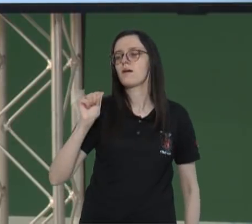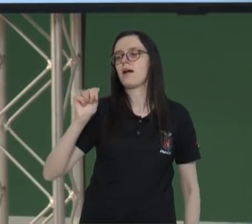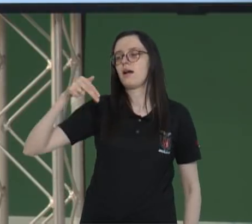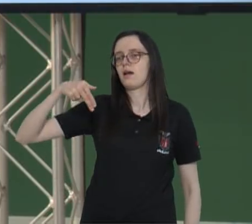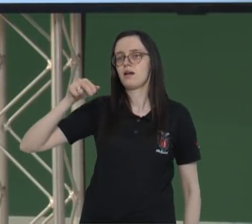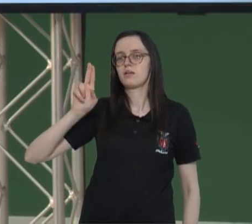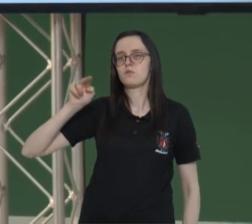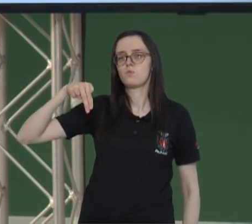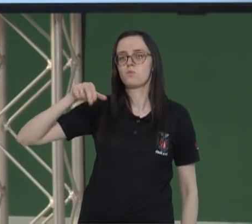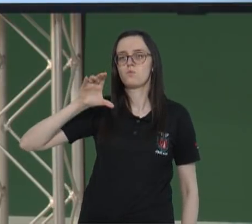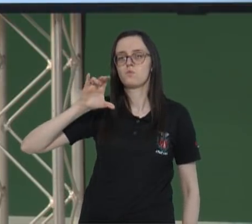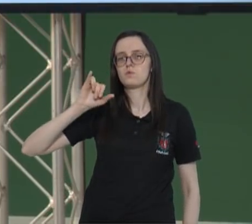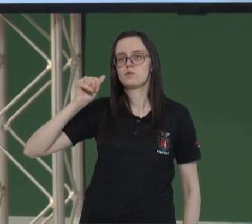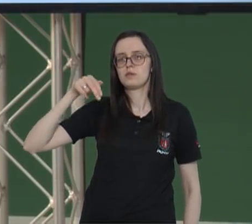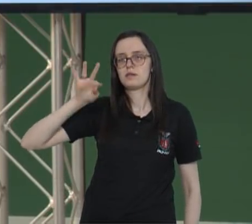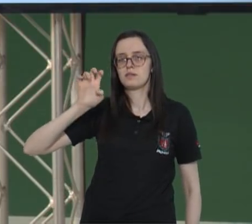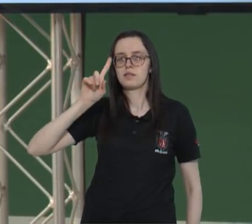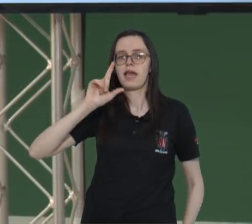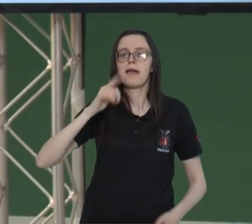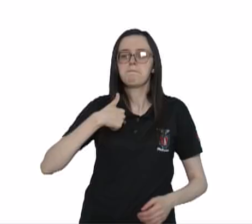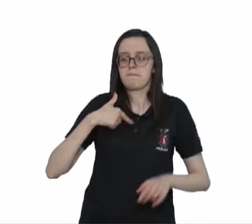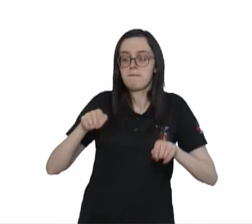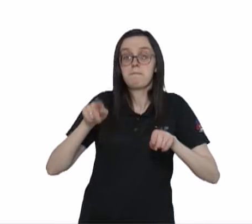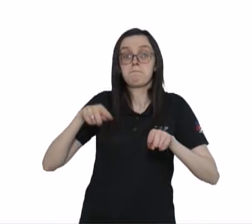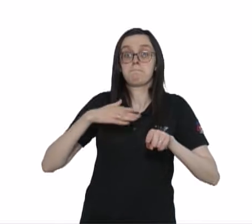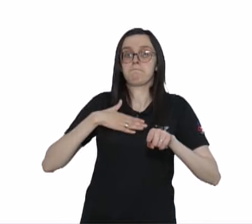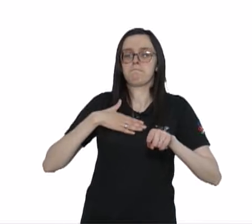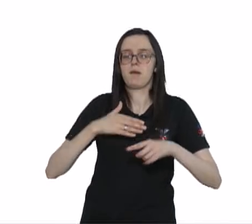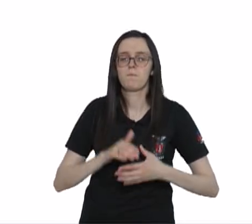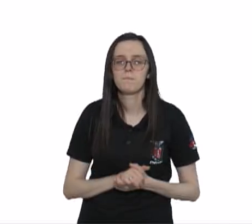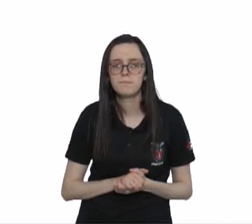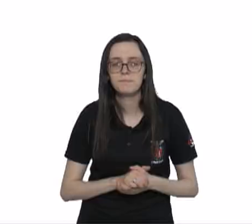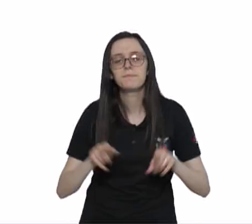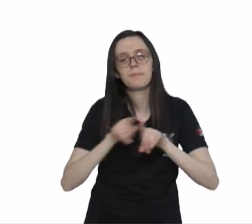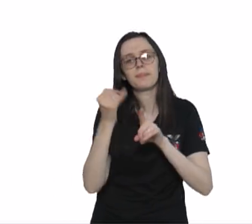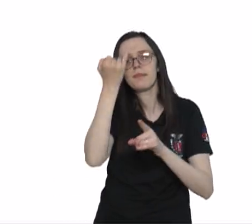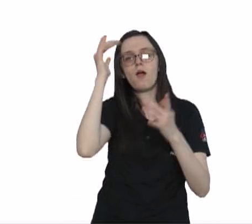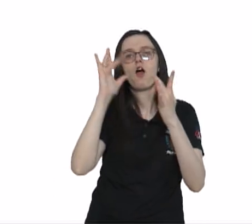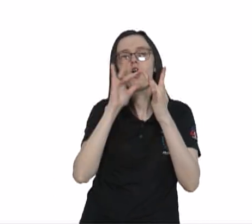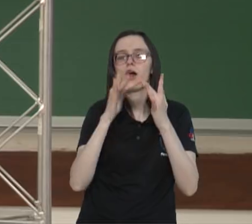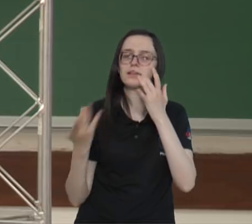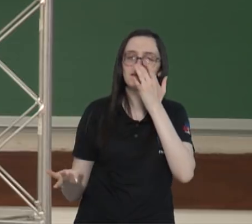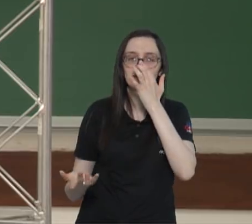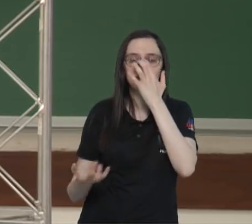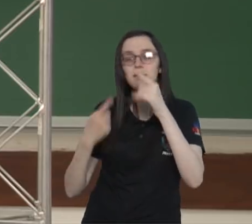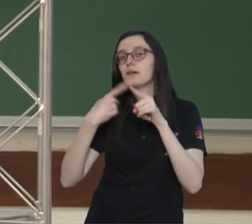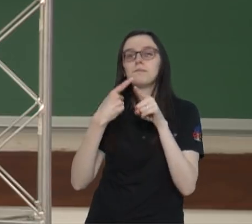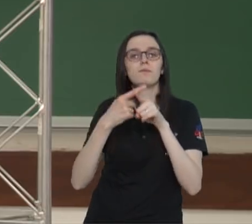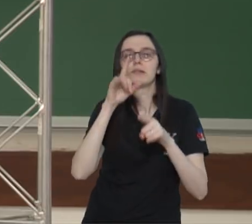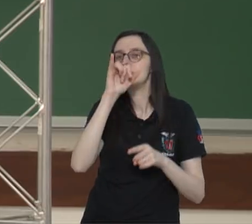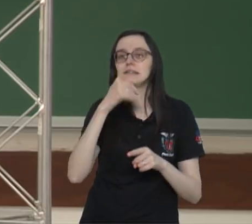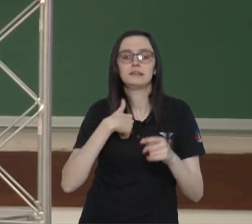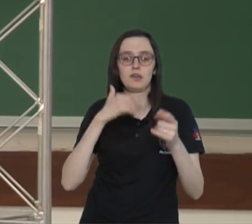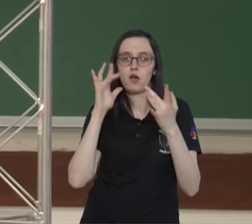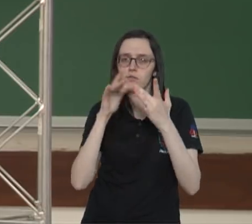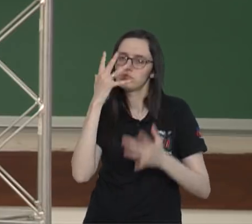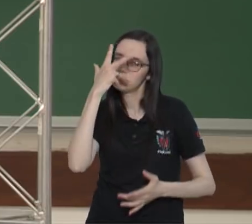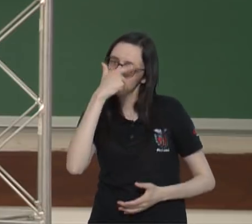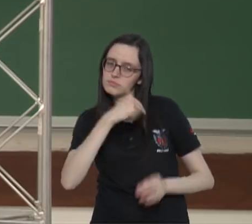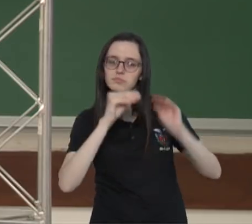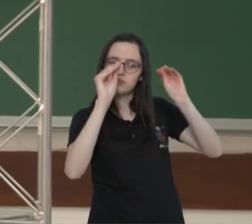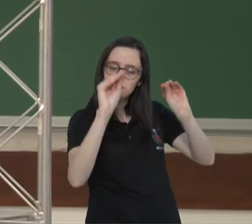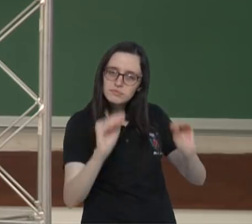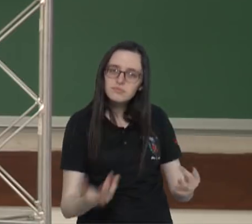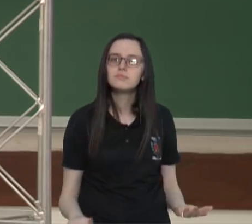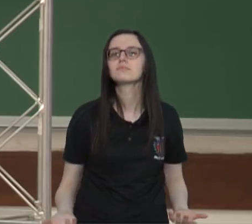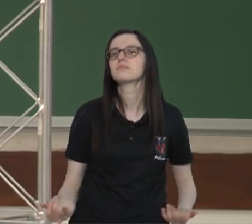o dono do classificado, né? O dono do anúncio. O contato, obviamente, né? Porque isso daí você coloca tudo bonito, coloca um